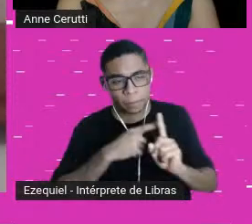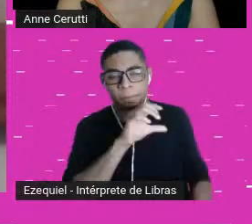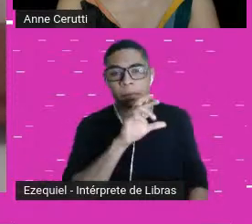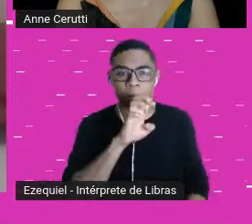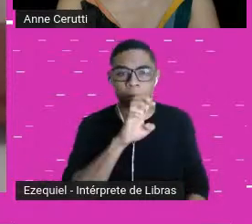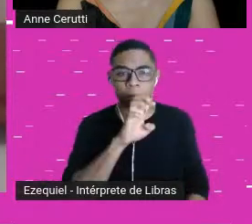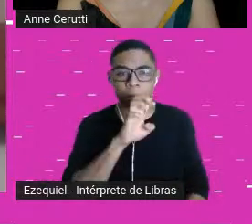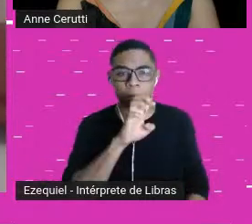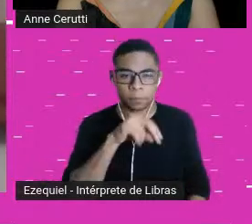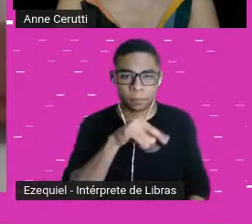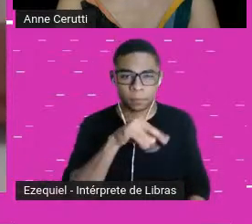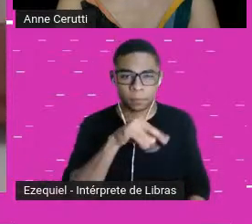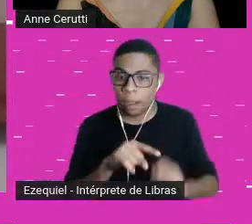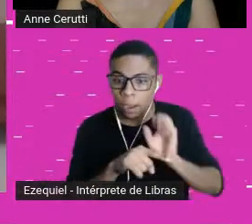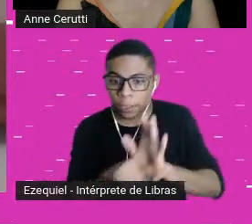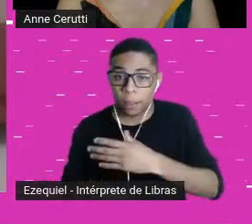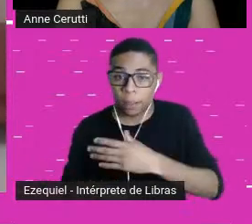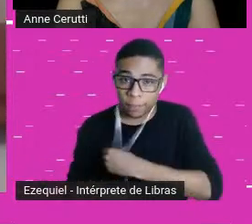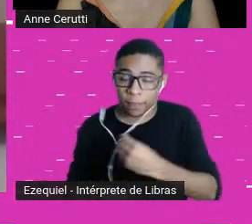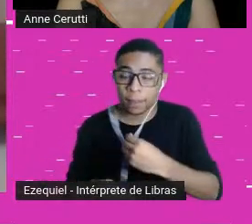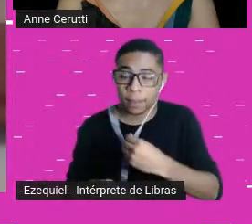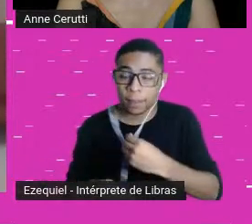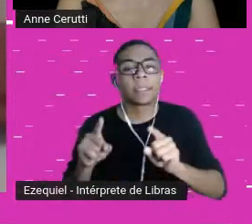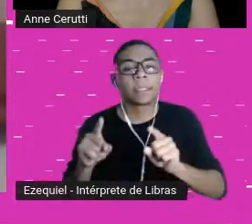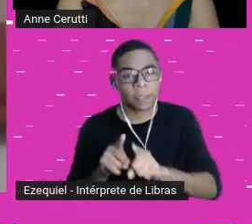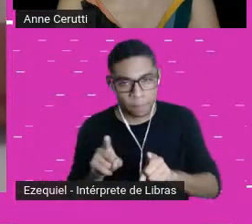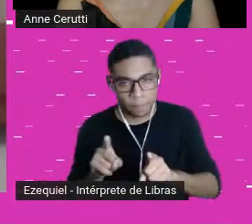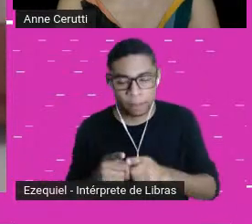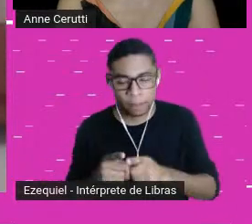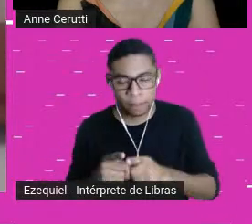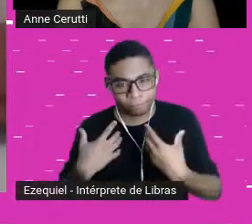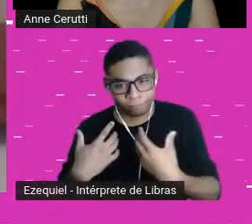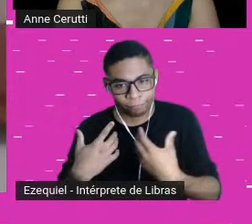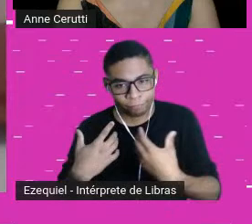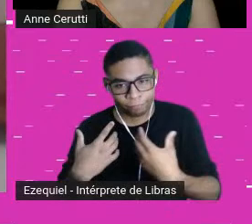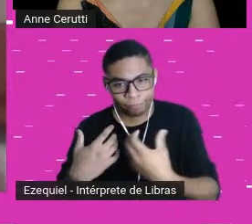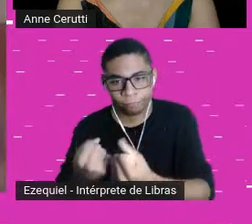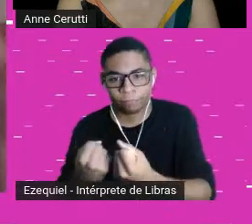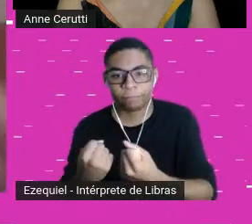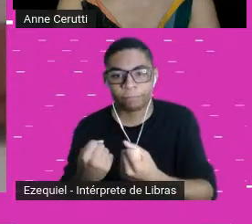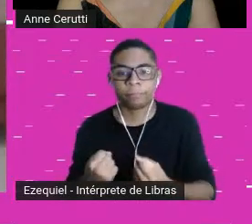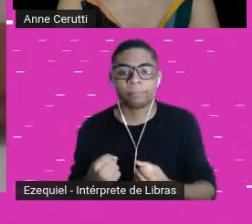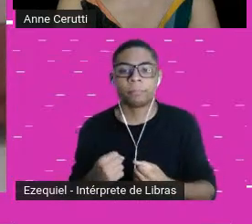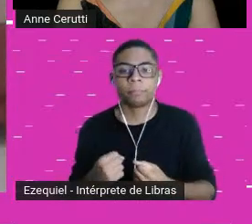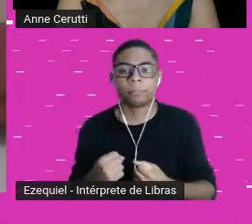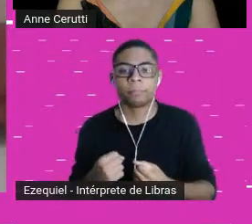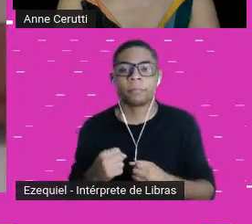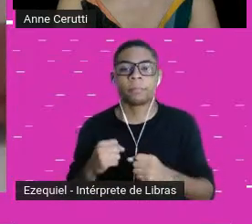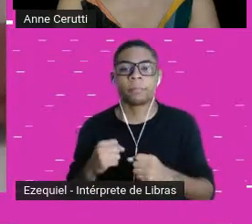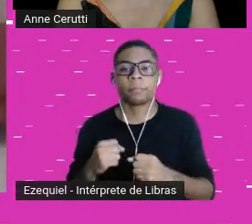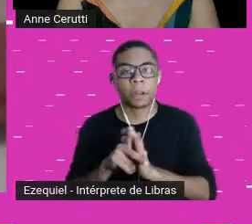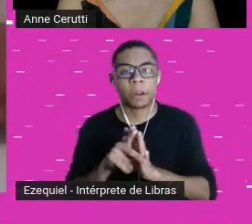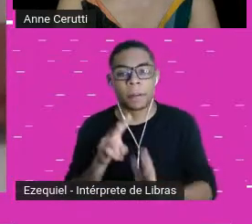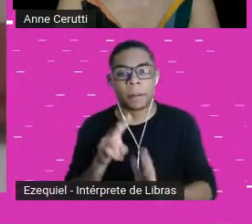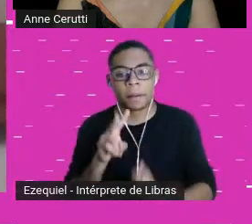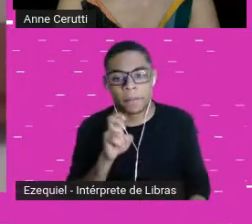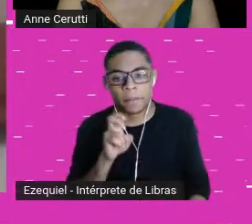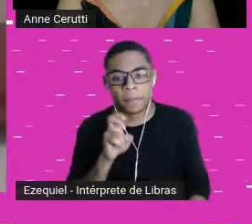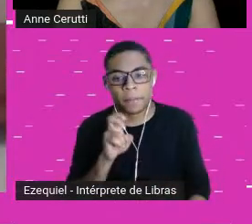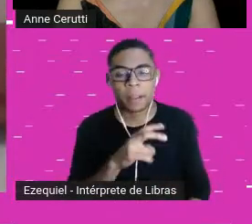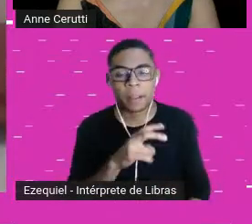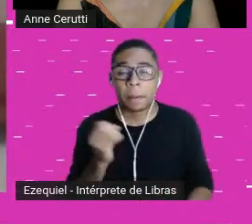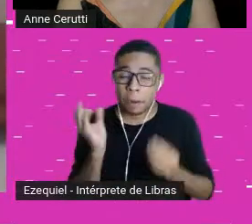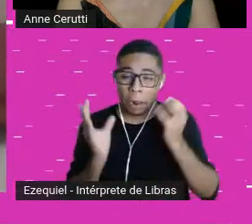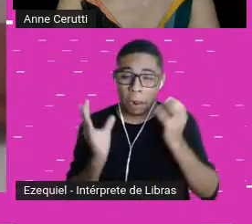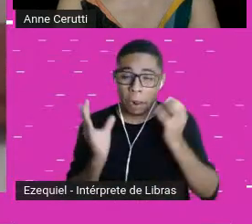também é envolto, né, desse veneno e desse fogo que vai dilacerando e vai queimando a pele até